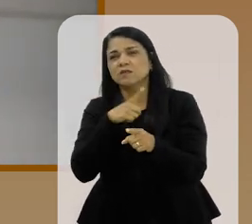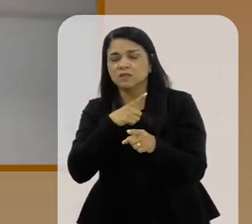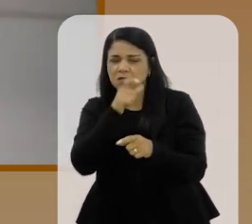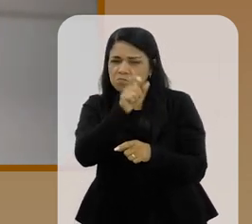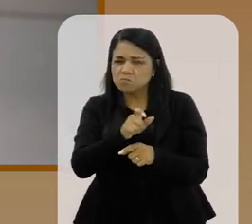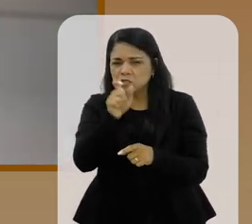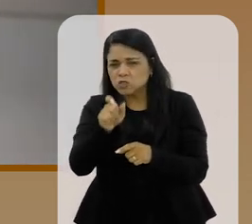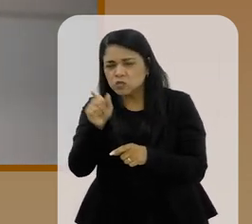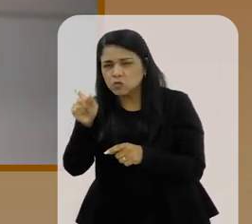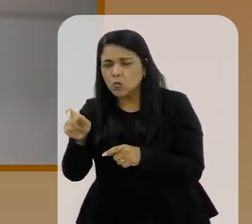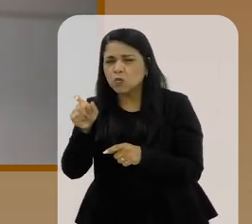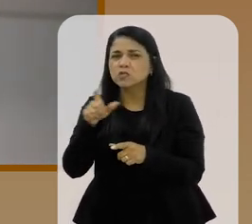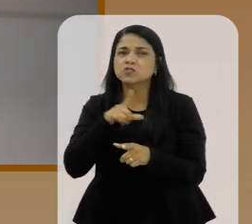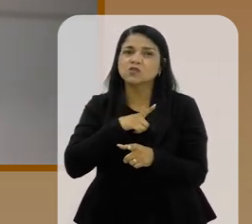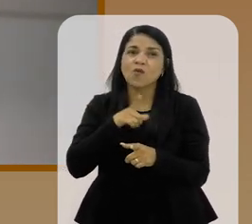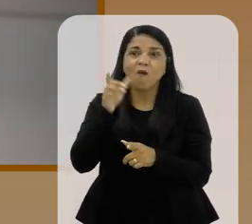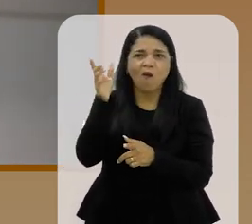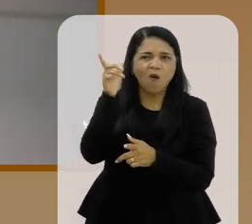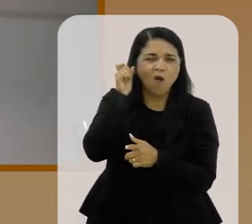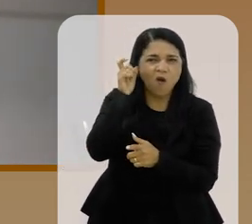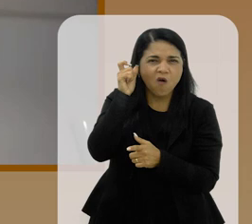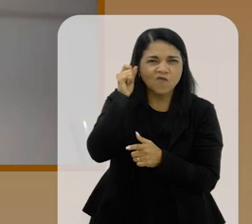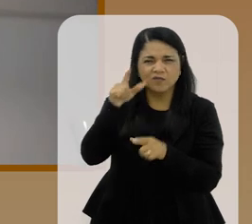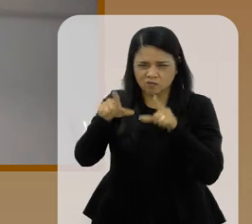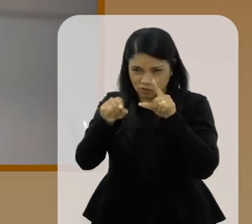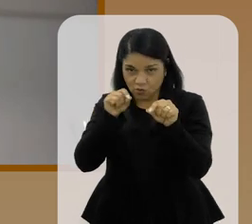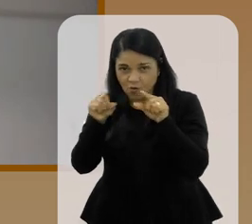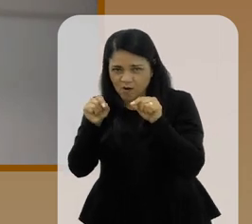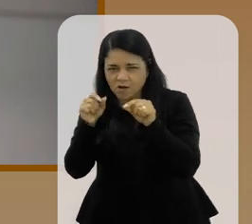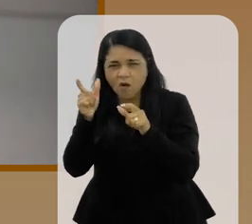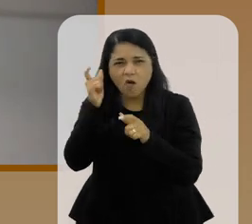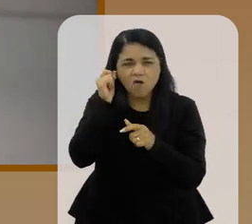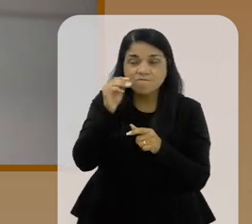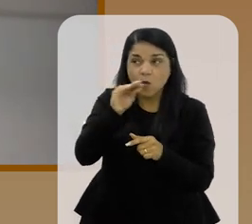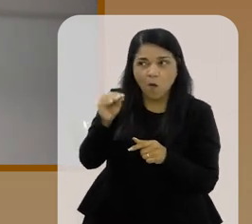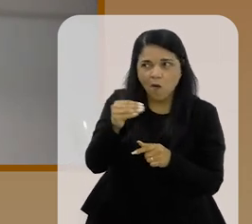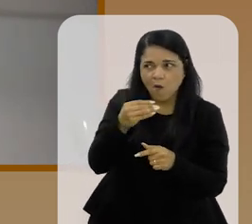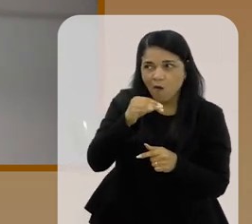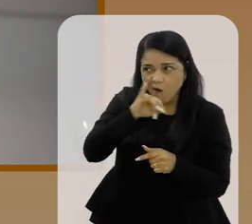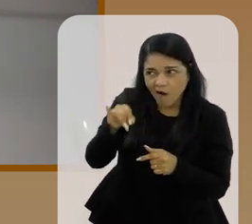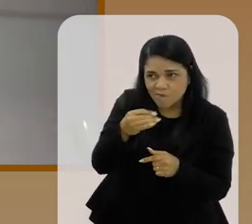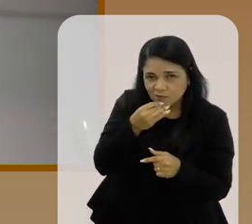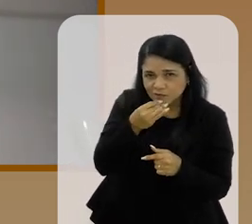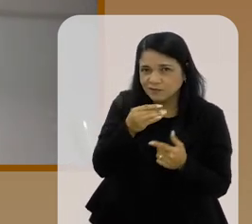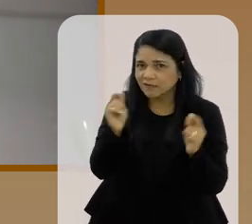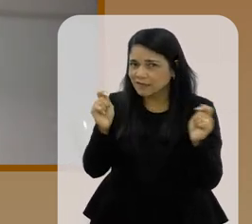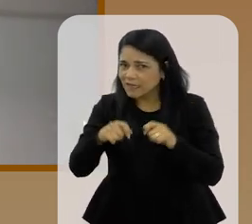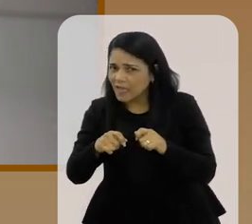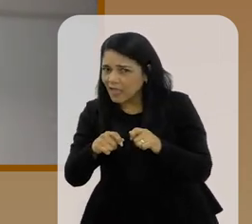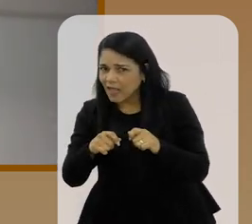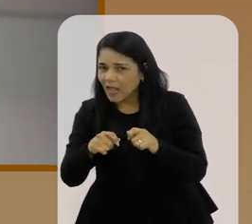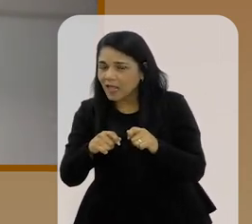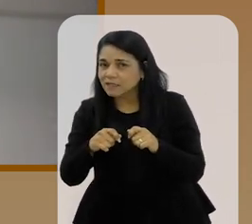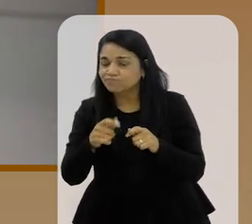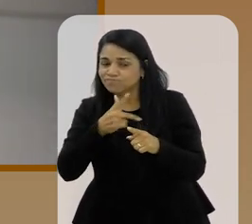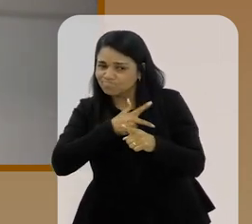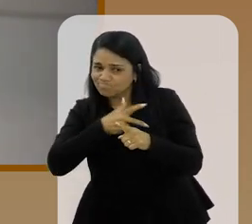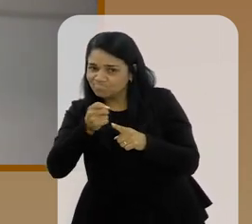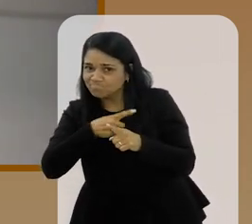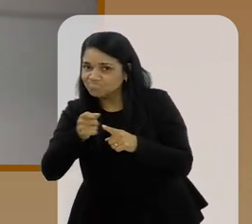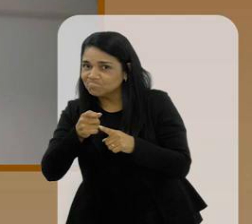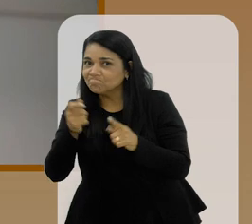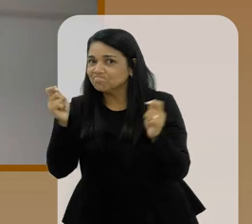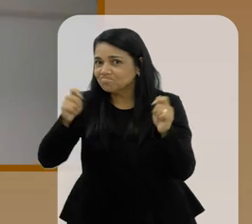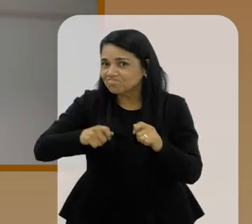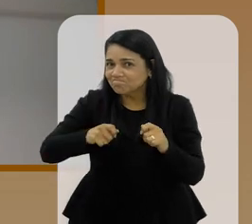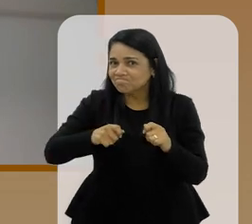tem burburinho, tem coisas desse gênero, as pessoas ouvem se elas parecem ter alguma chance, se é um possível um possível